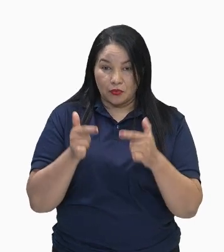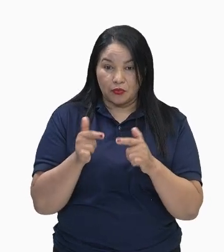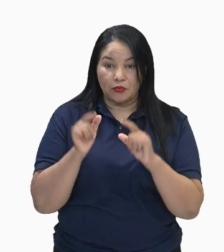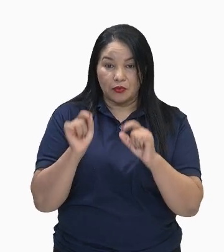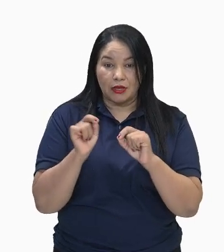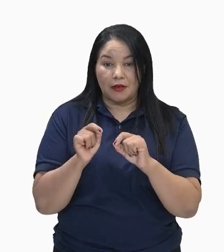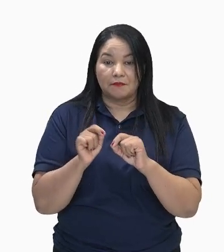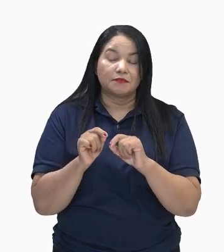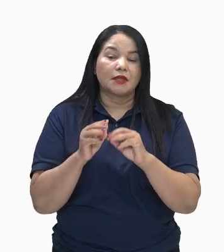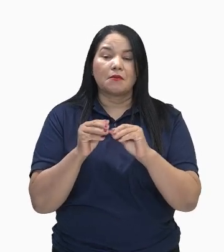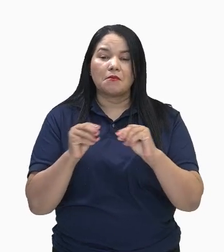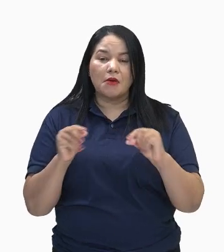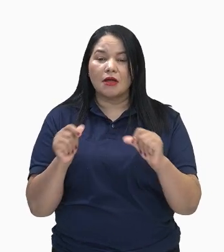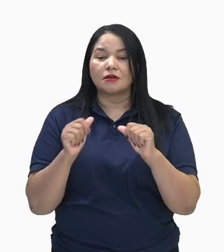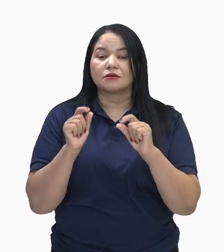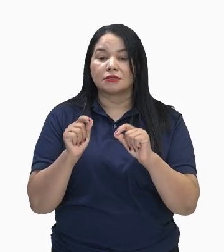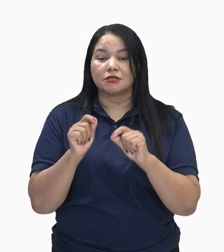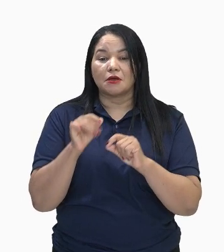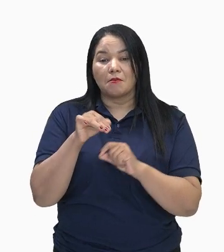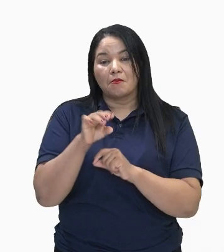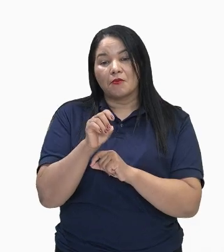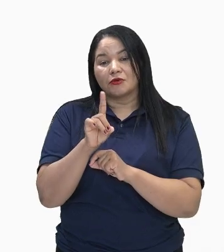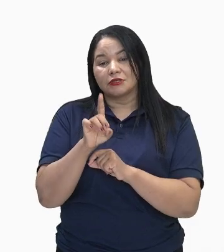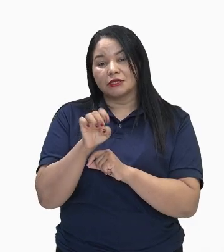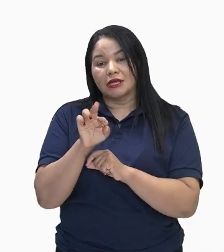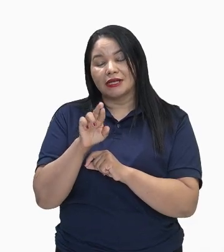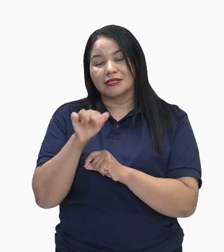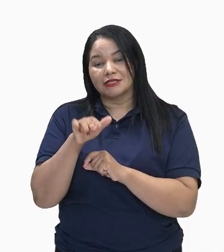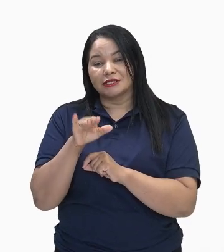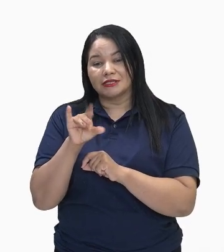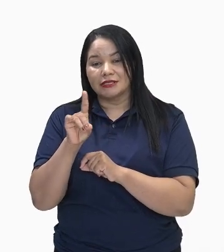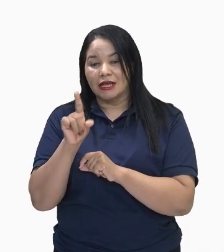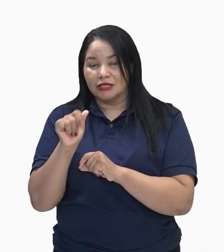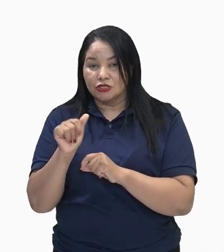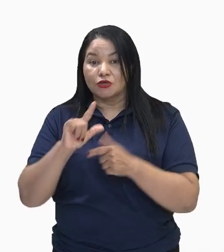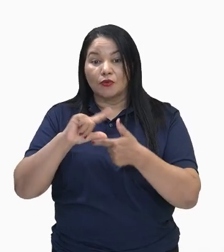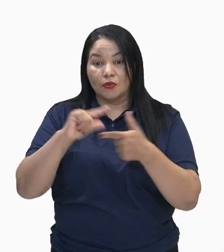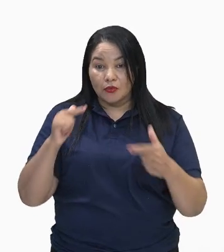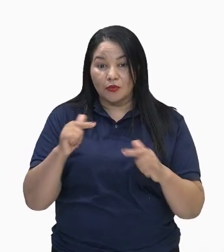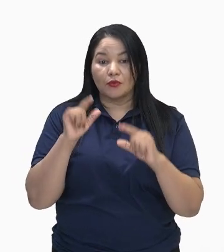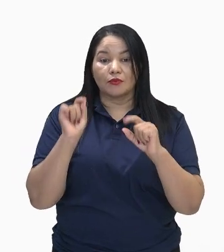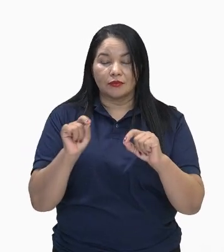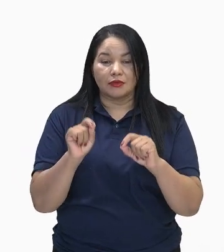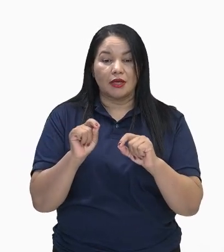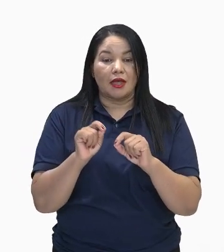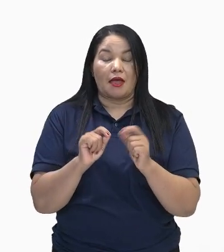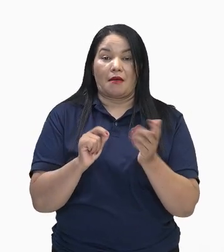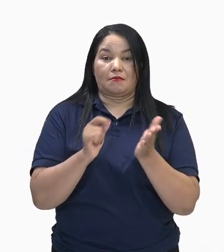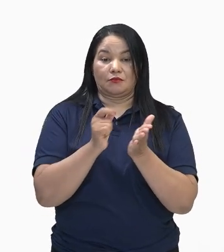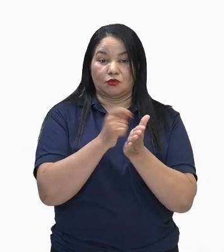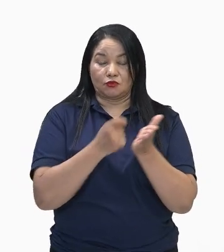foi apresentado na obra Modernidade Líquida, que foi publicada lá